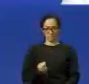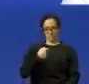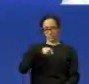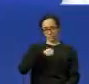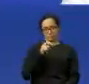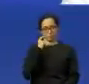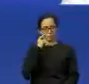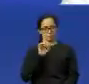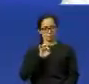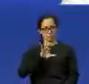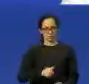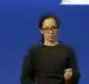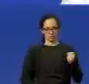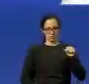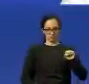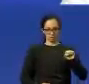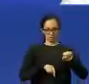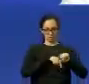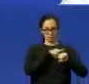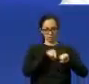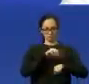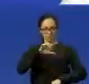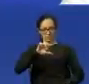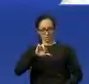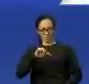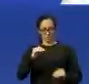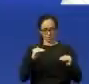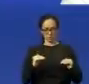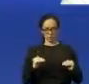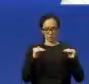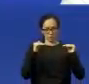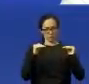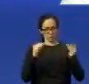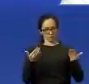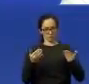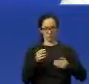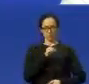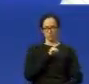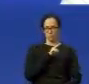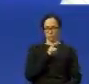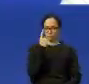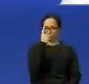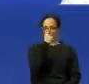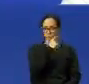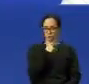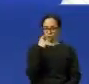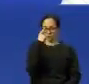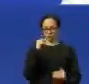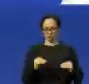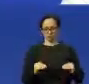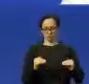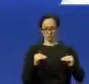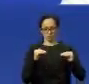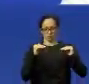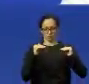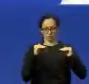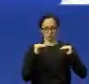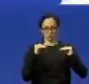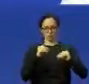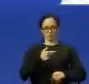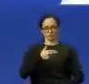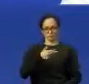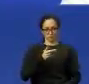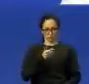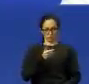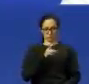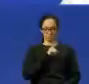que apenas entre 8 e 9 horas os volumes são iguais. Então, chegamos que, por 1 hora, que esses reservatórios têm o mesmo